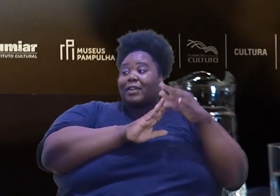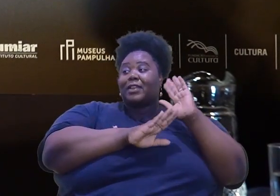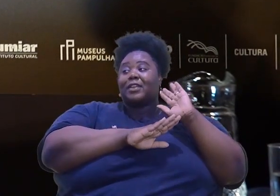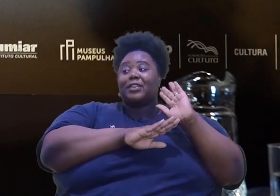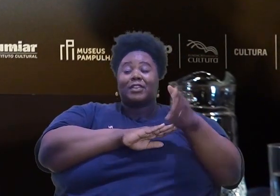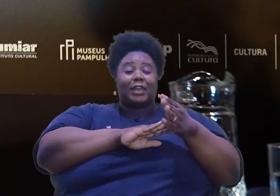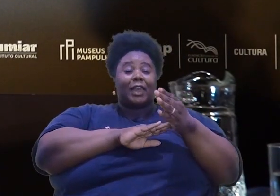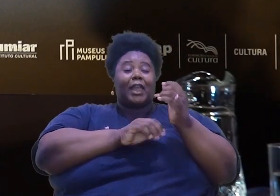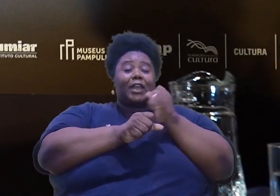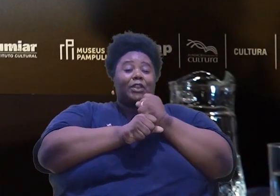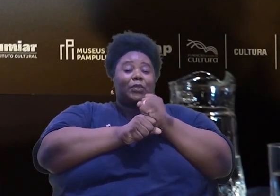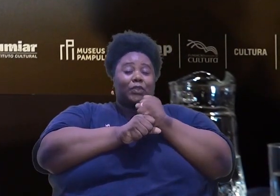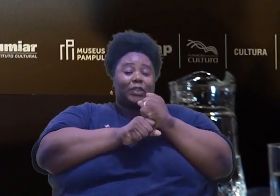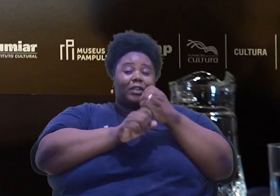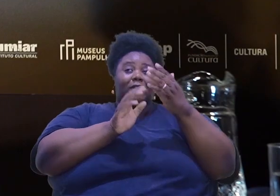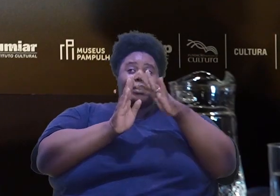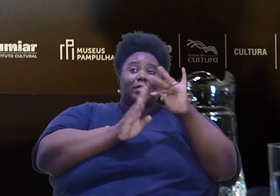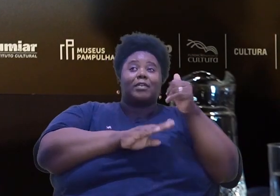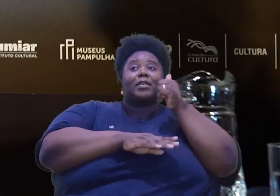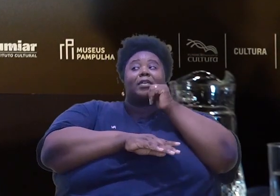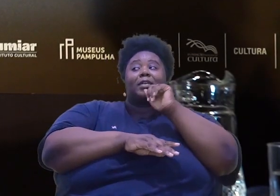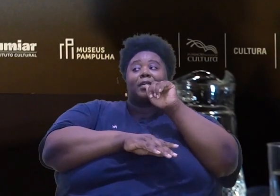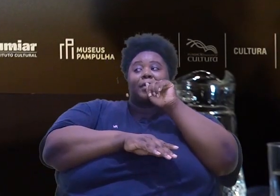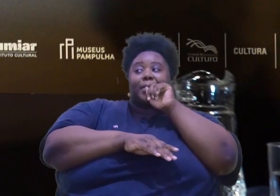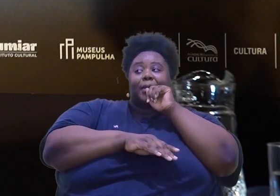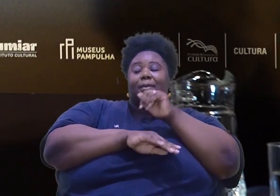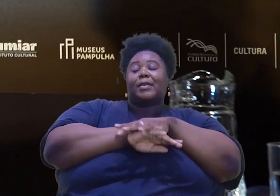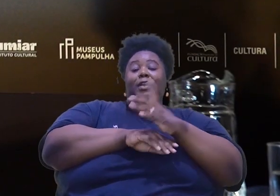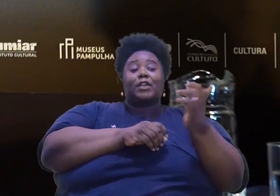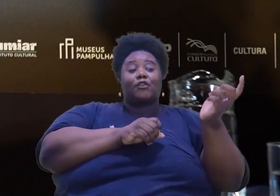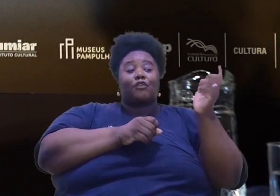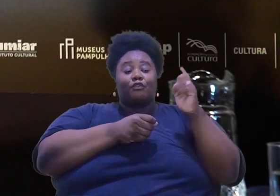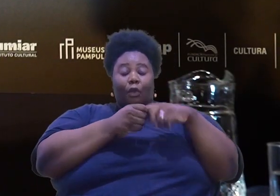nos últimos anos da favela, minha mãe